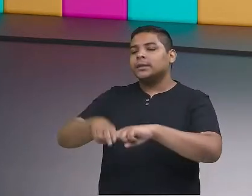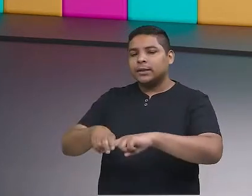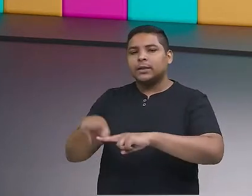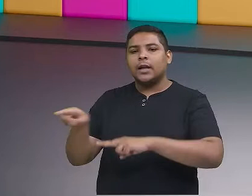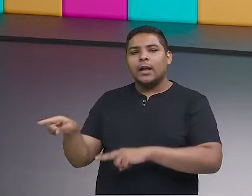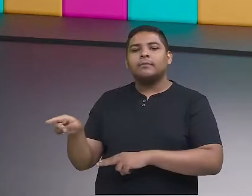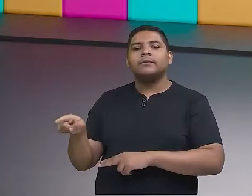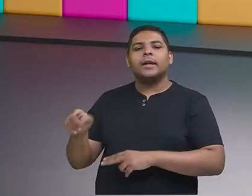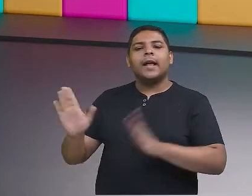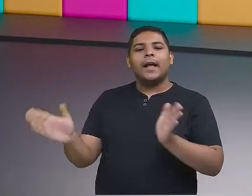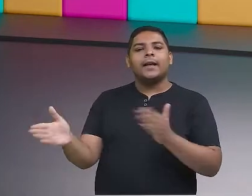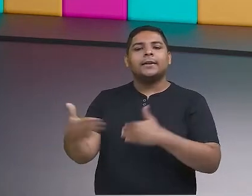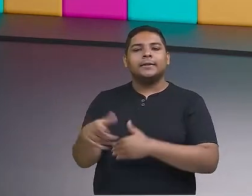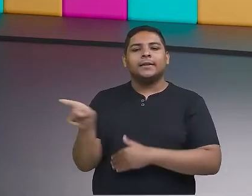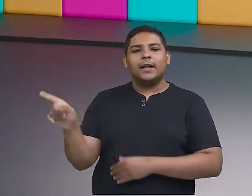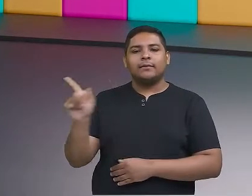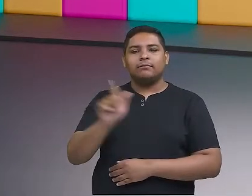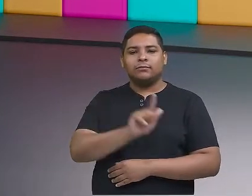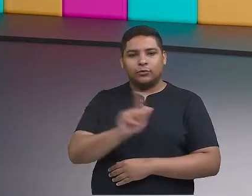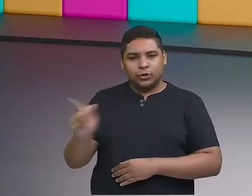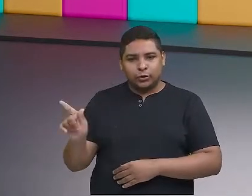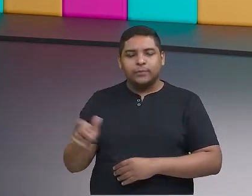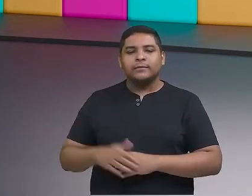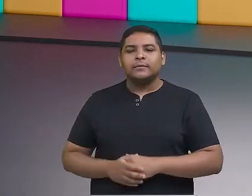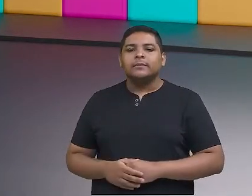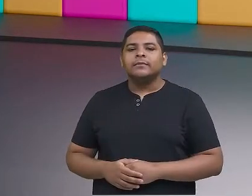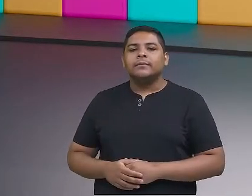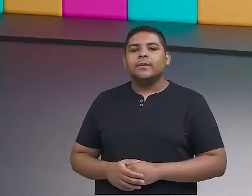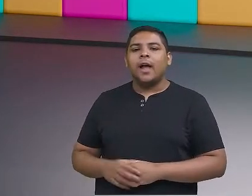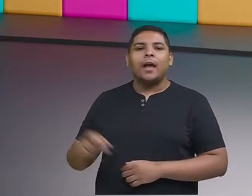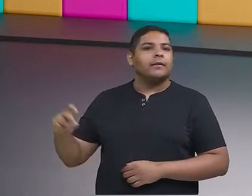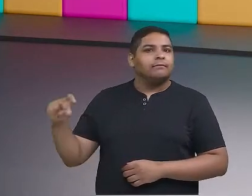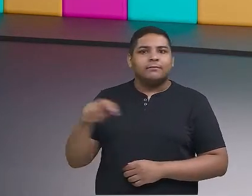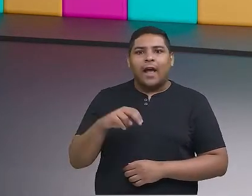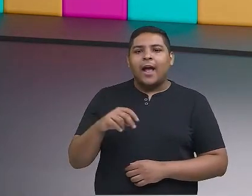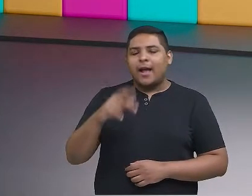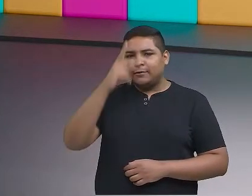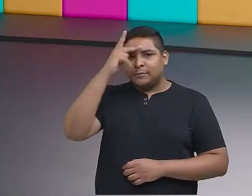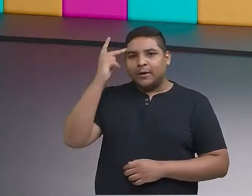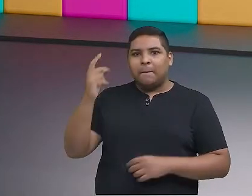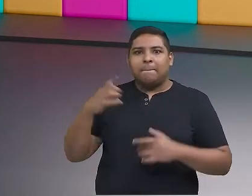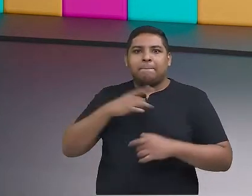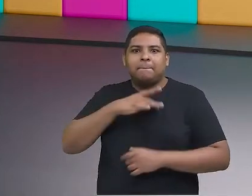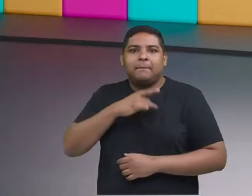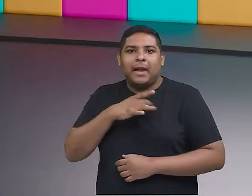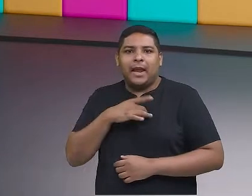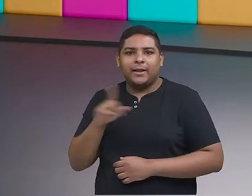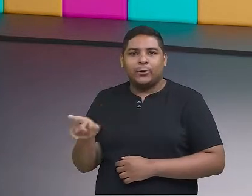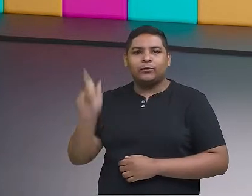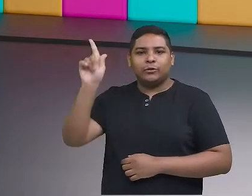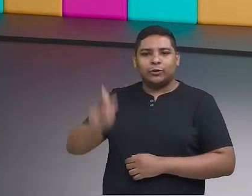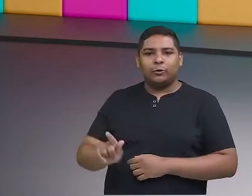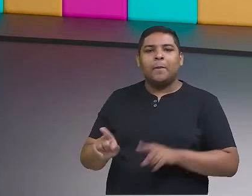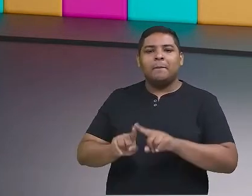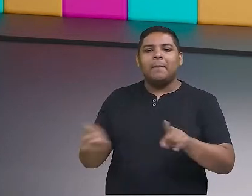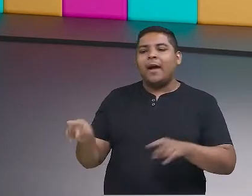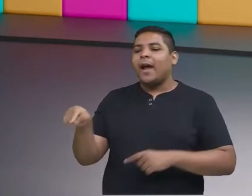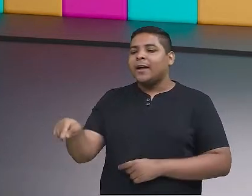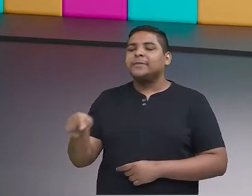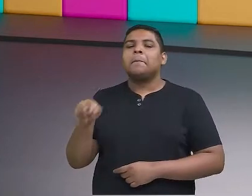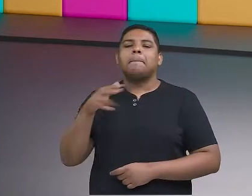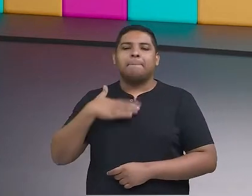Vocês acreditam nisso? Era todo mundo correndo da gestora, mas ela tinha uma confiança naquela gestora que todo dia ela passava